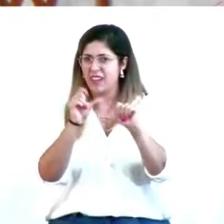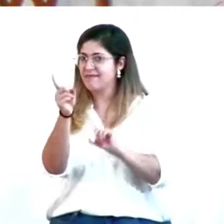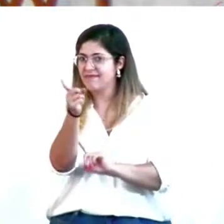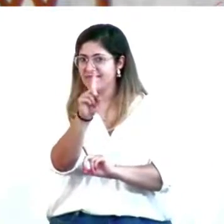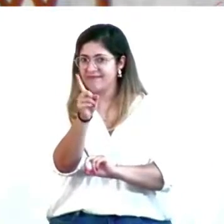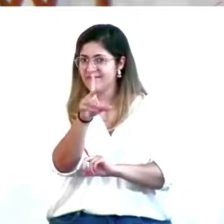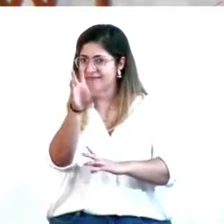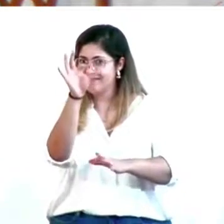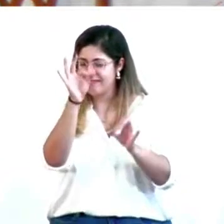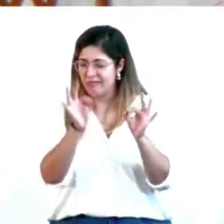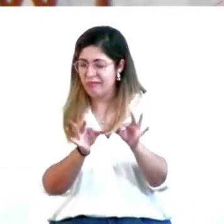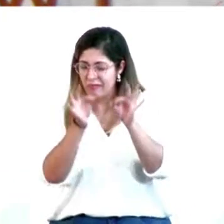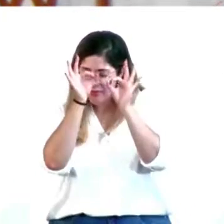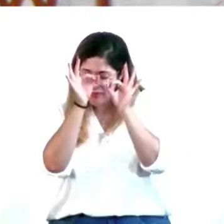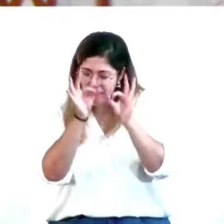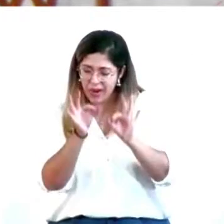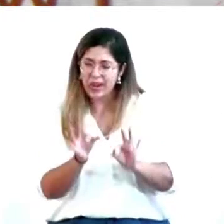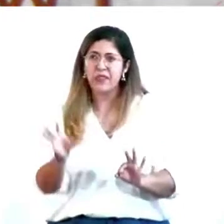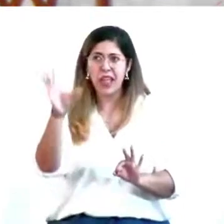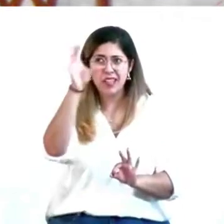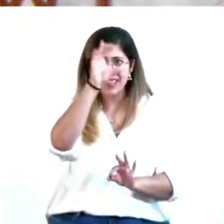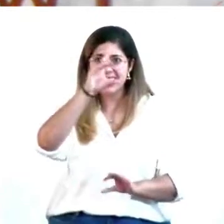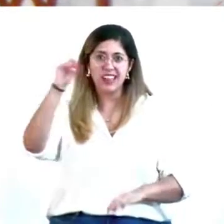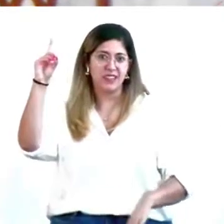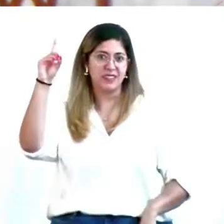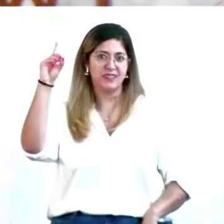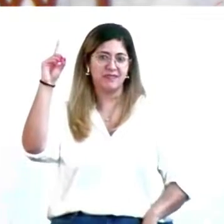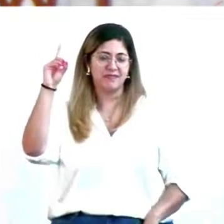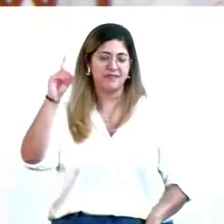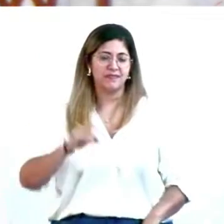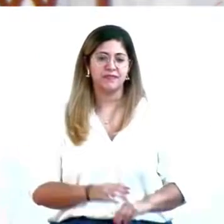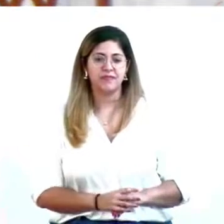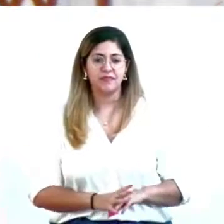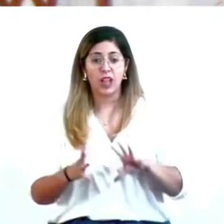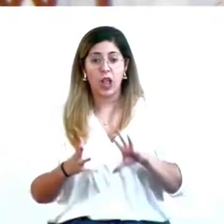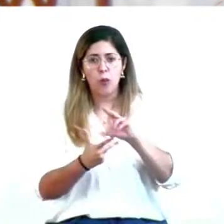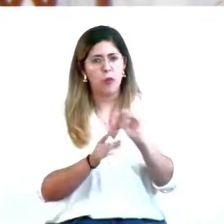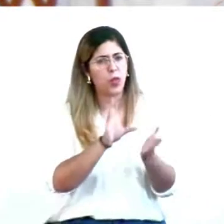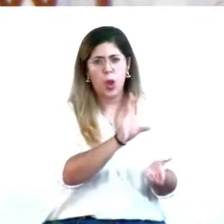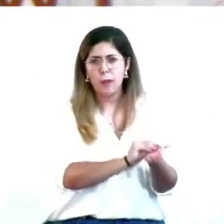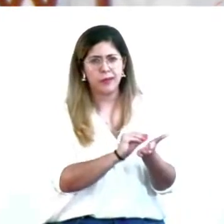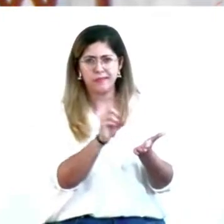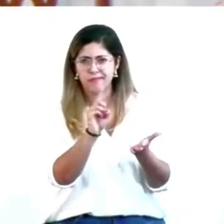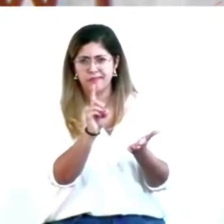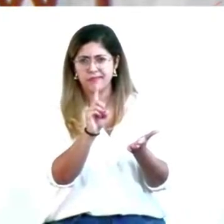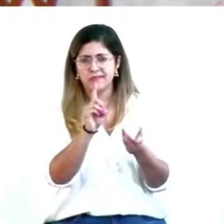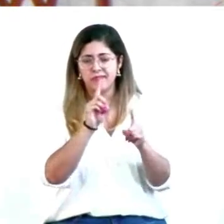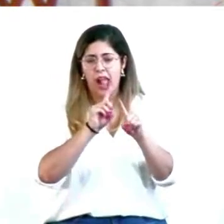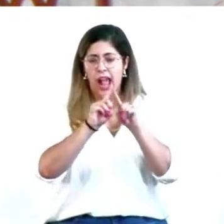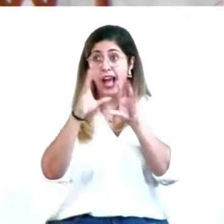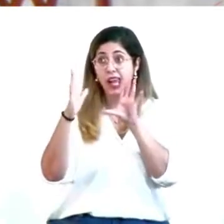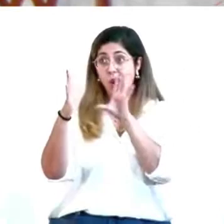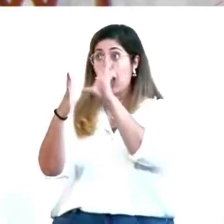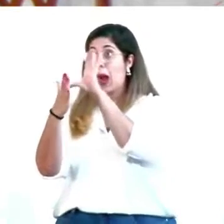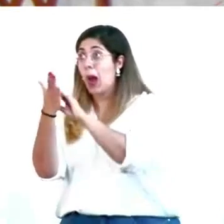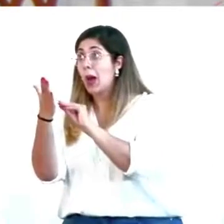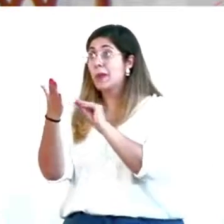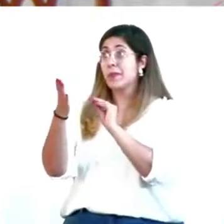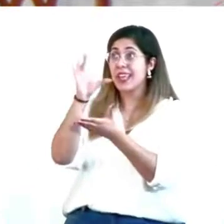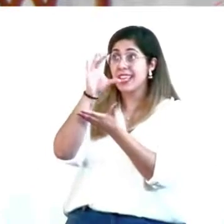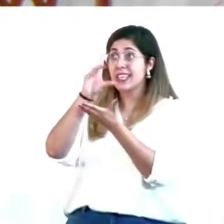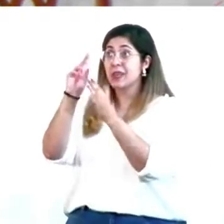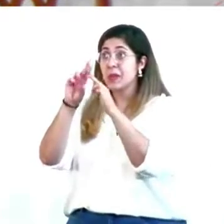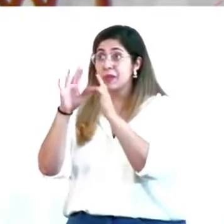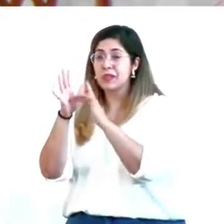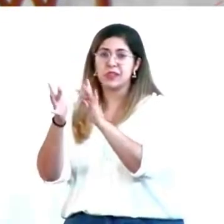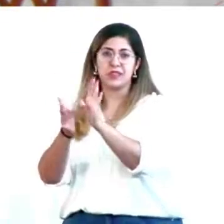um modelo divino. Vocês não são a representação daquilo que o mundo é, vocês são a representação daquilo que Deus em Cristo